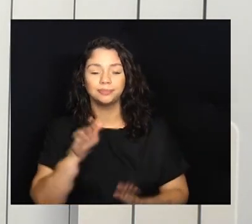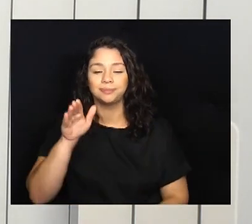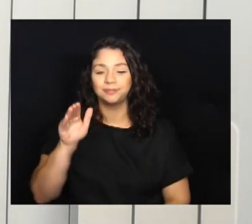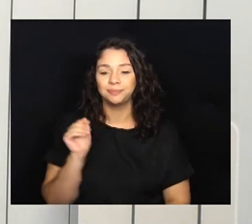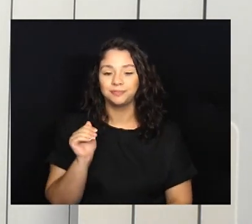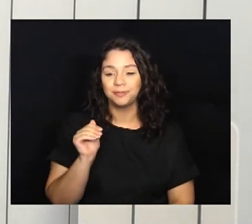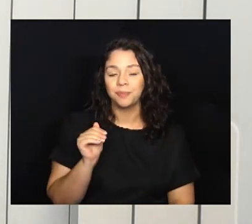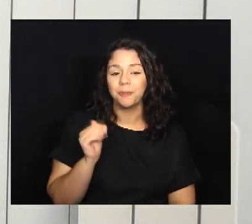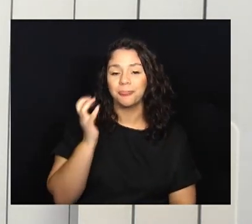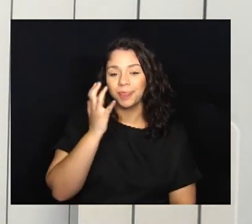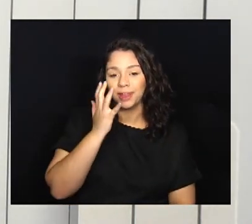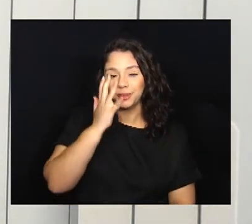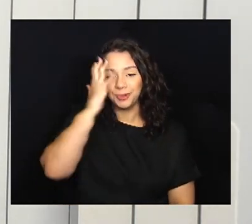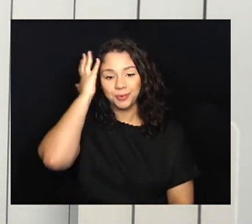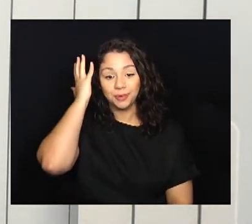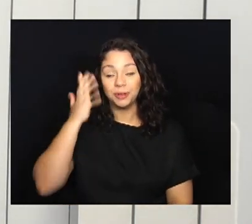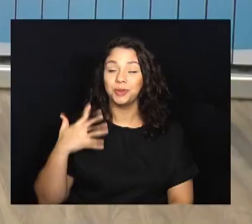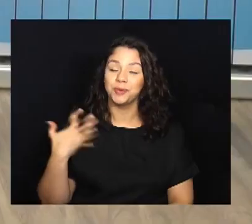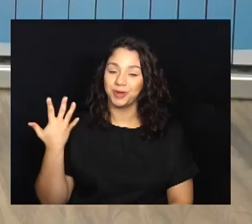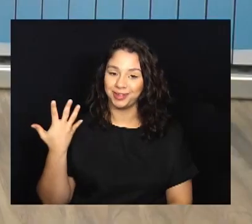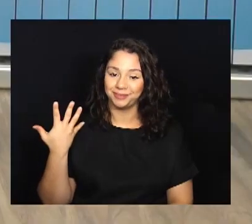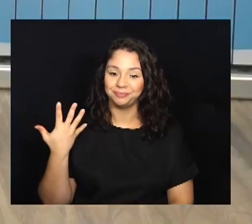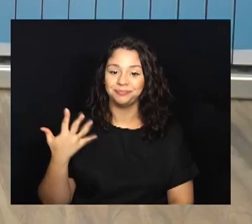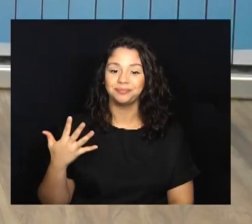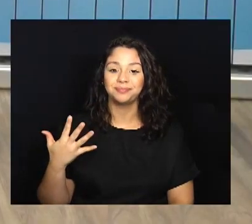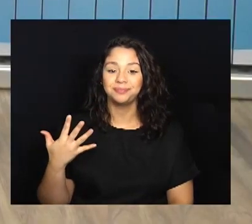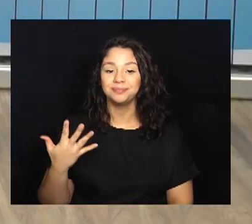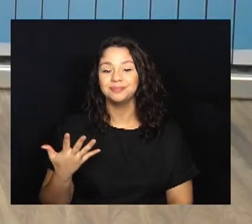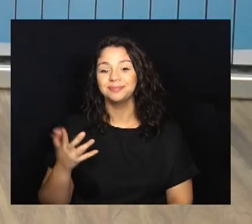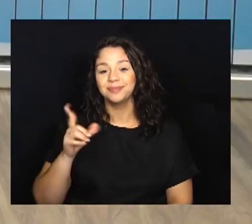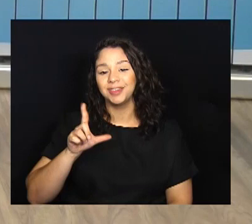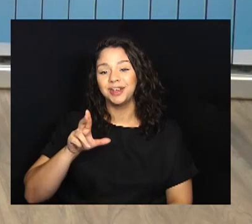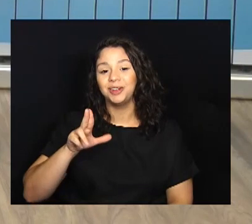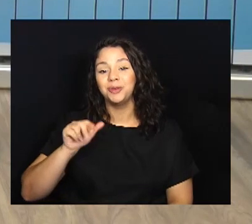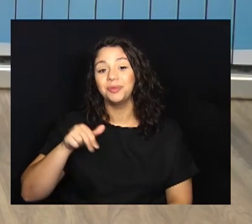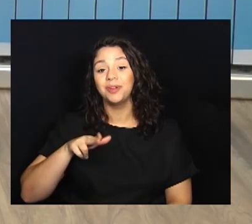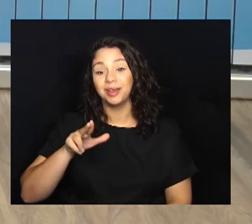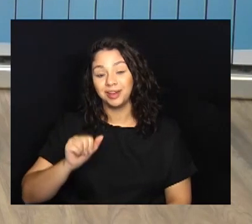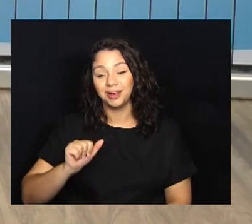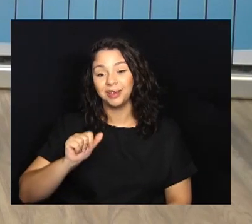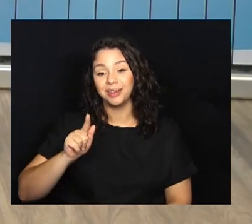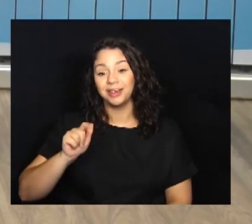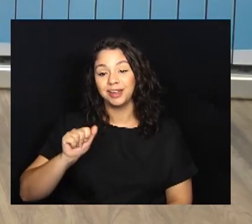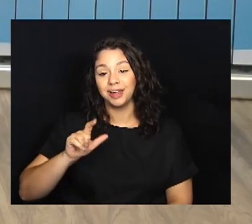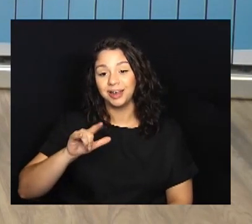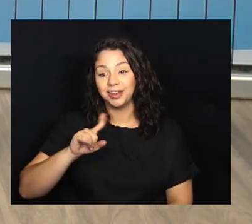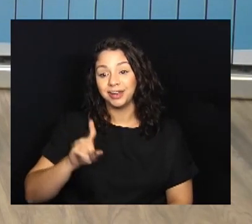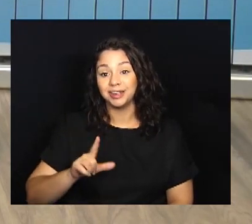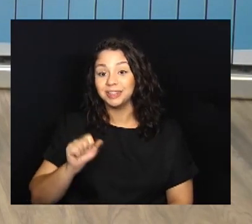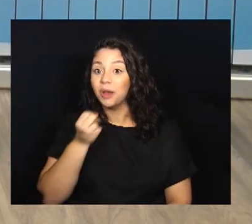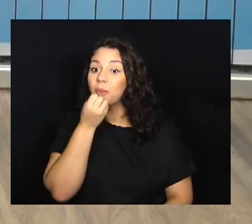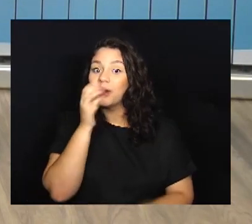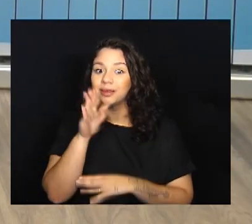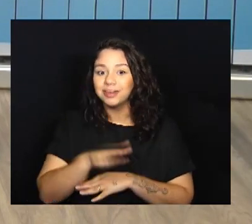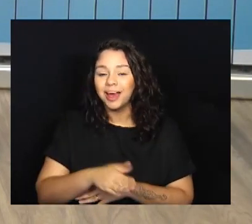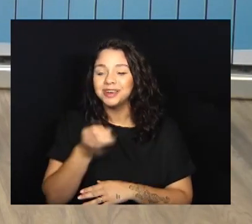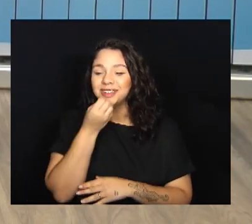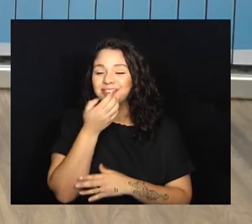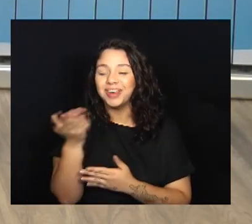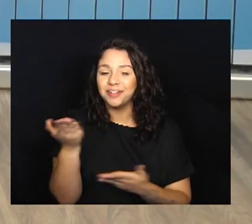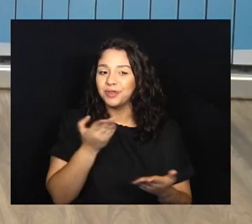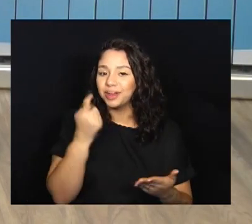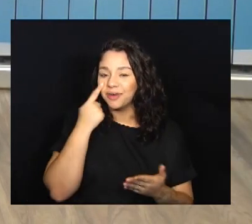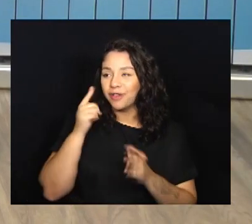repórter Luana Galiza, que tem as informações. Luana, seja bem-vinda, boa tarde. E já tô vendo atrás de você uma